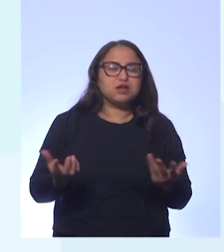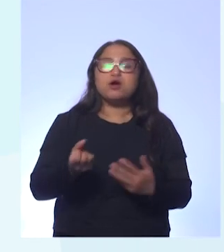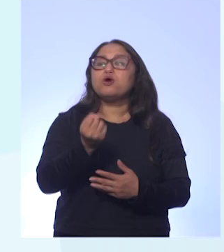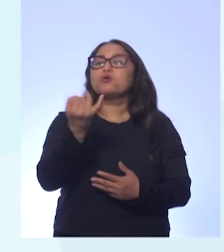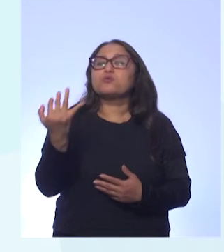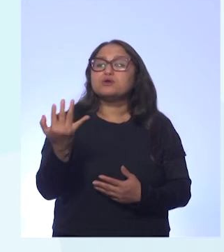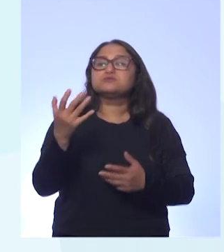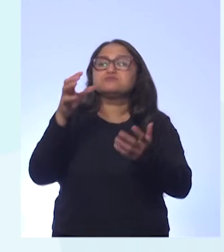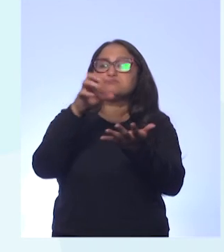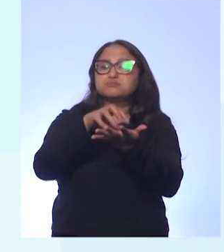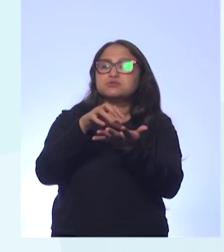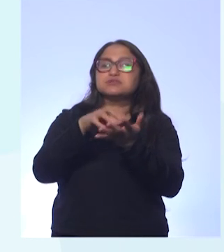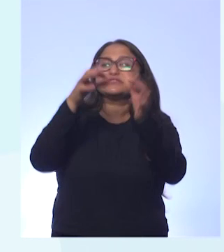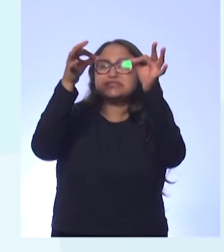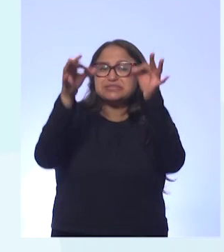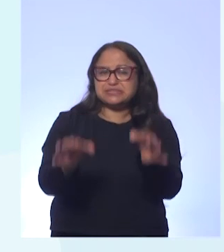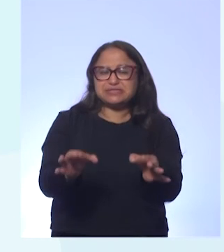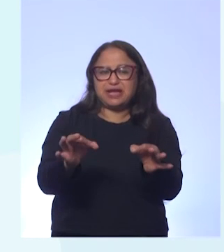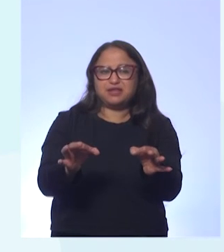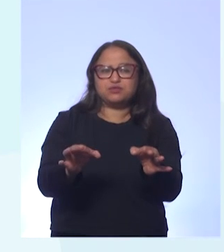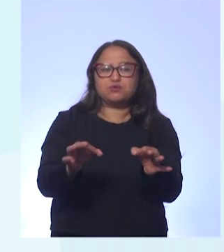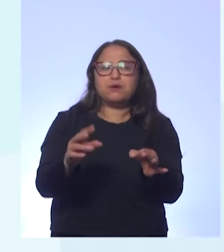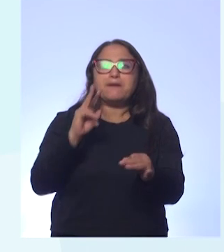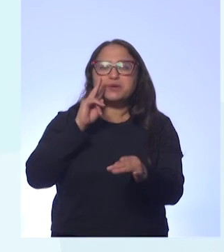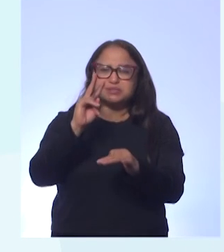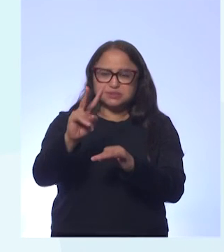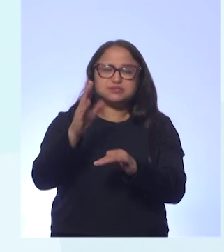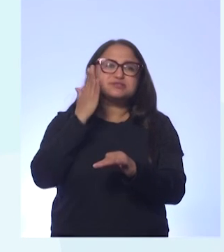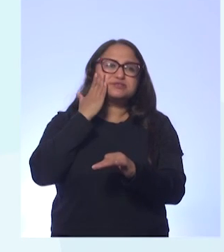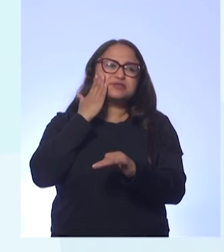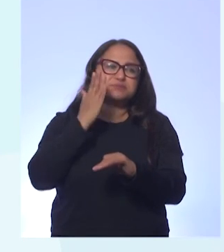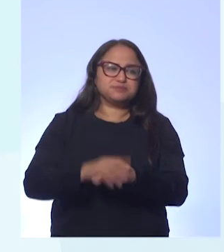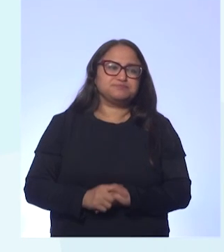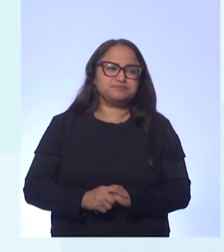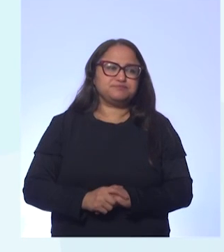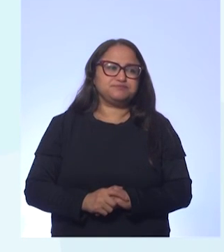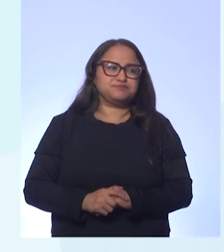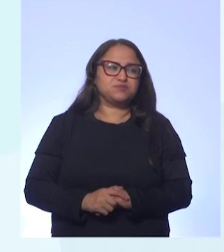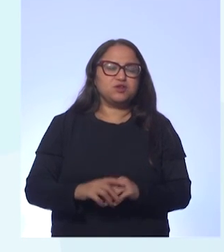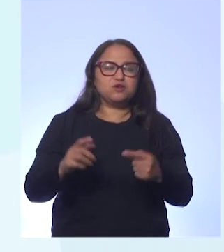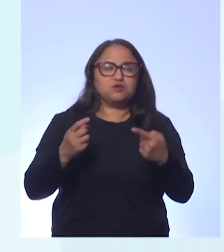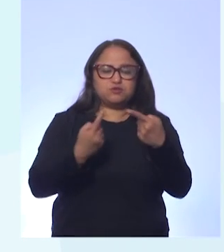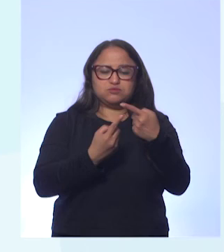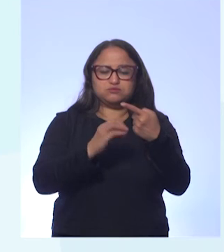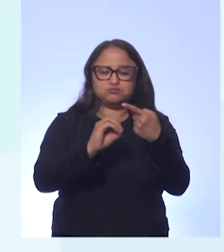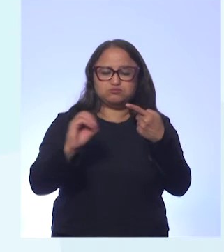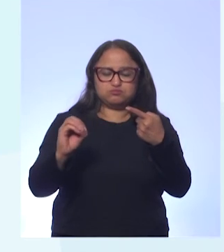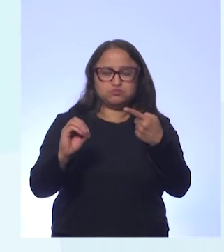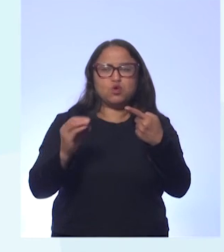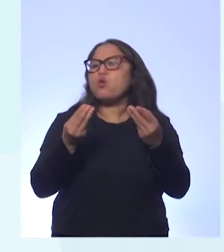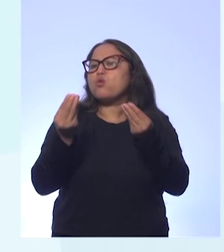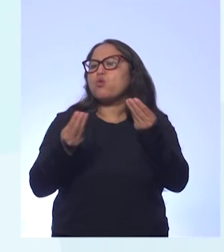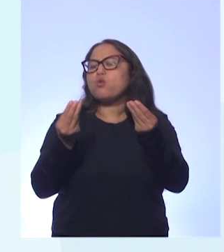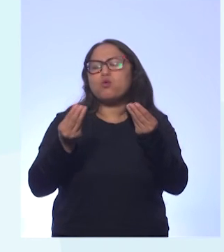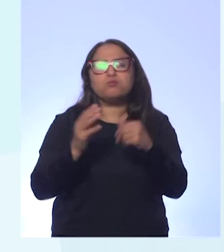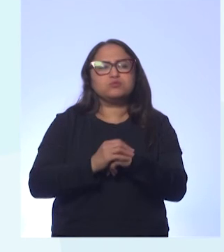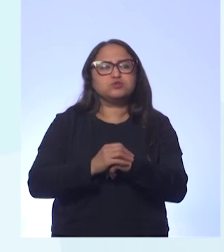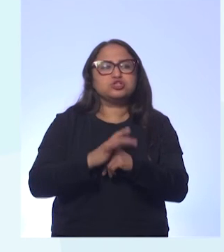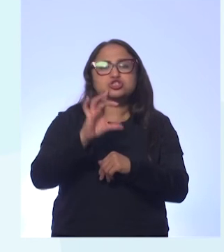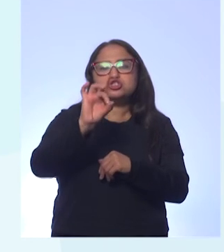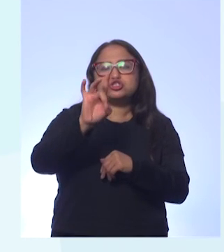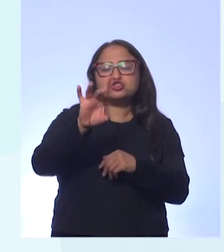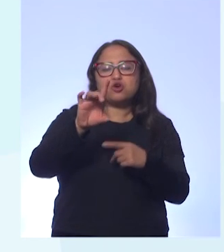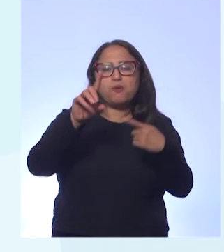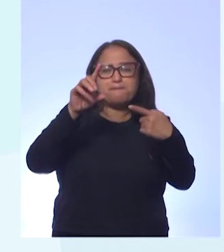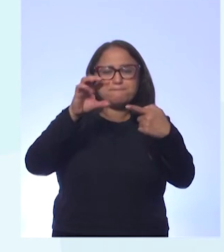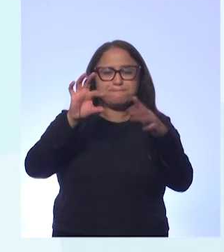mais apropriada para tamanhos reais, né? Então, vamos lá, divide por 100. Como que divide por 100? É só simplificar